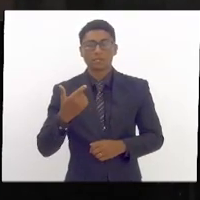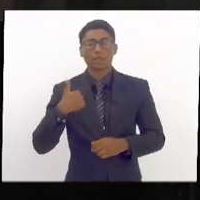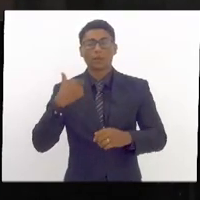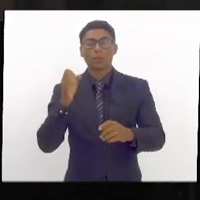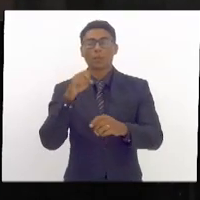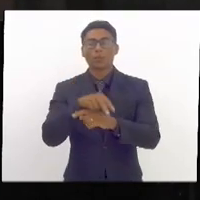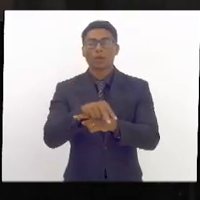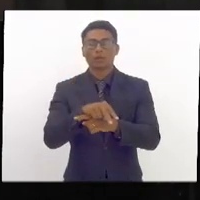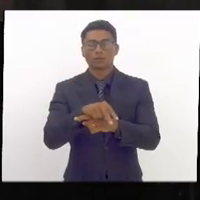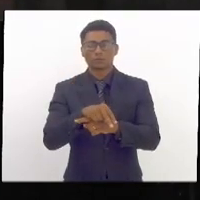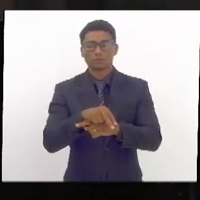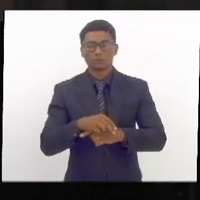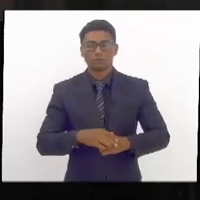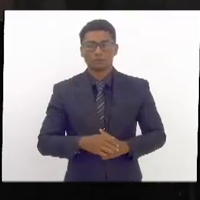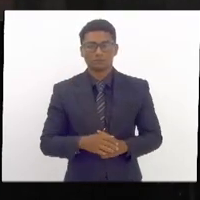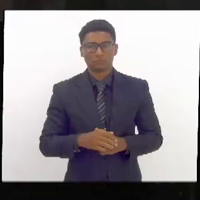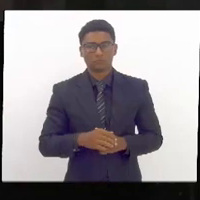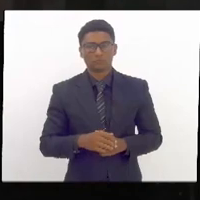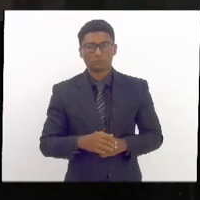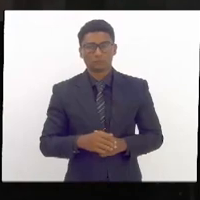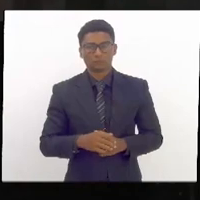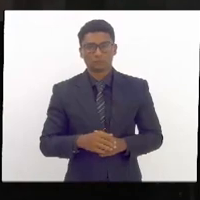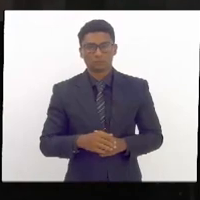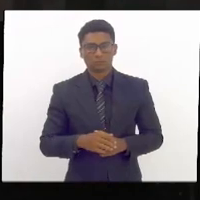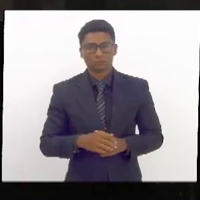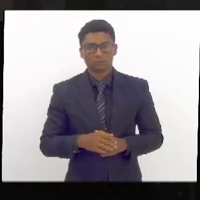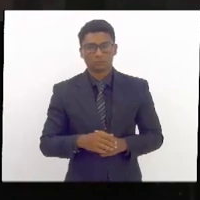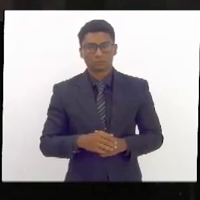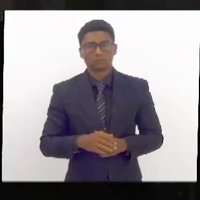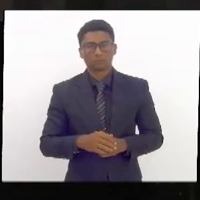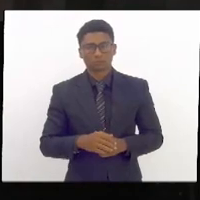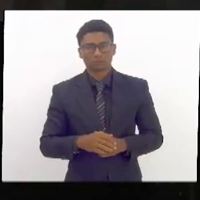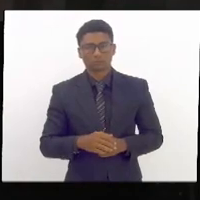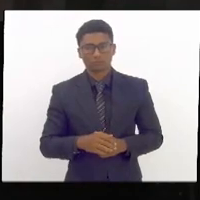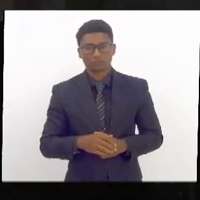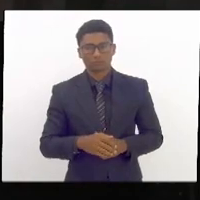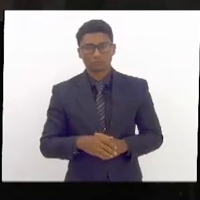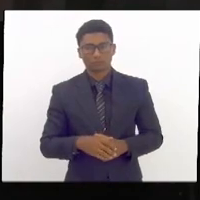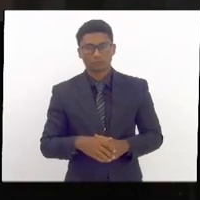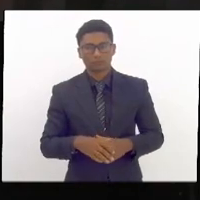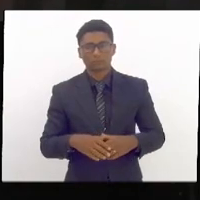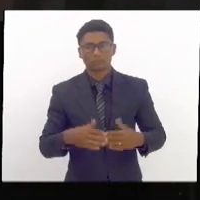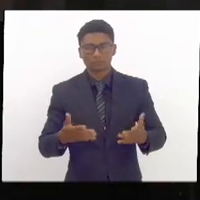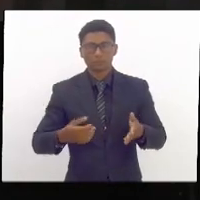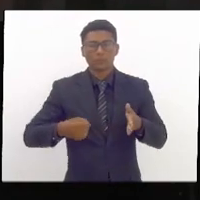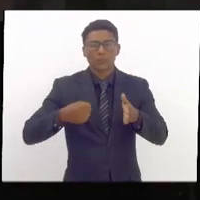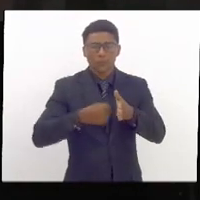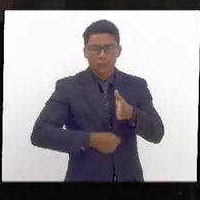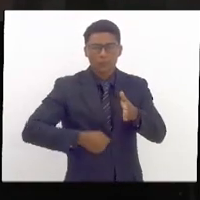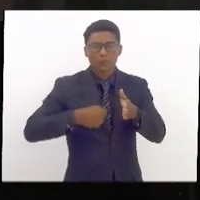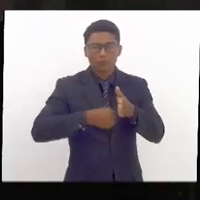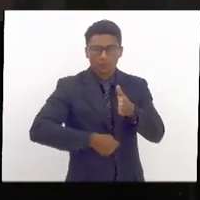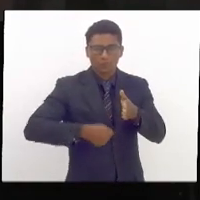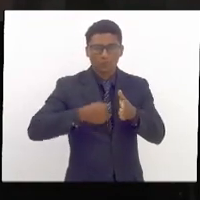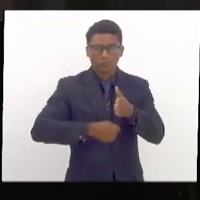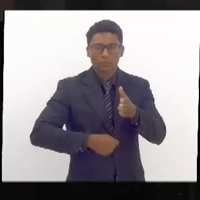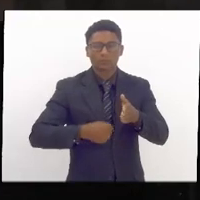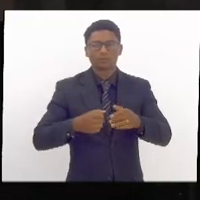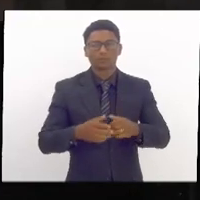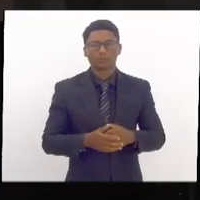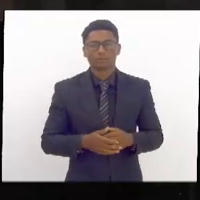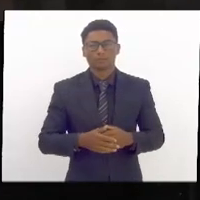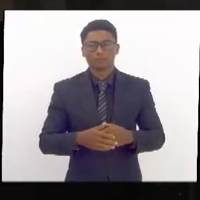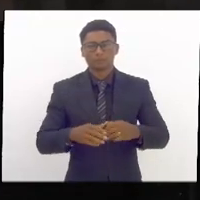parlamento, não é, à frente de uma grande luta contra